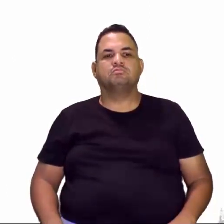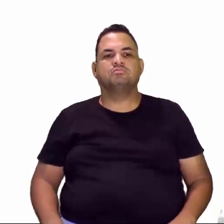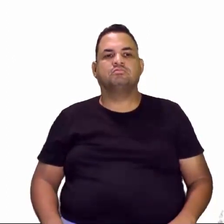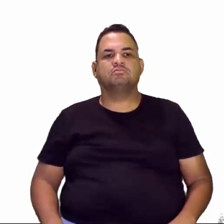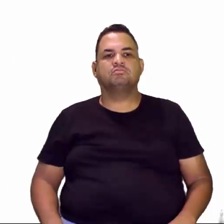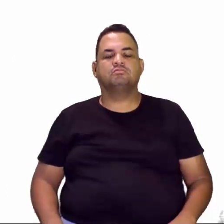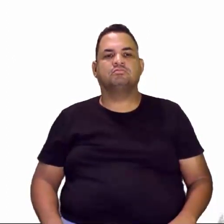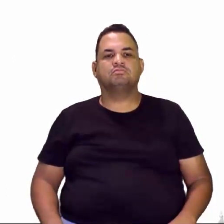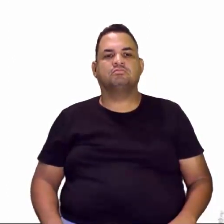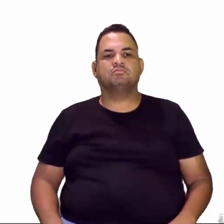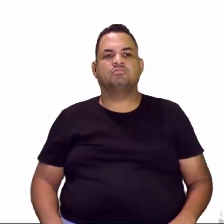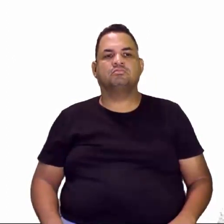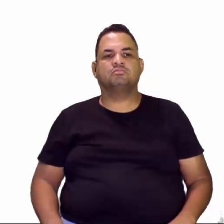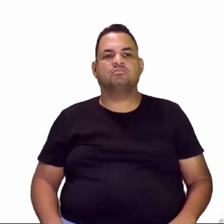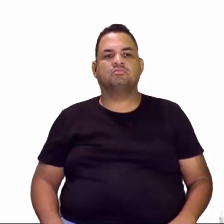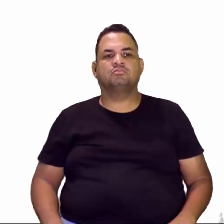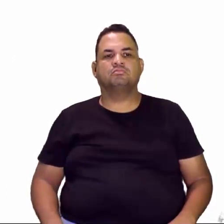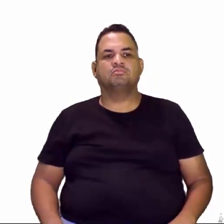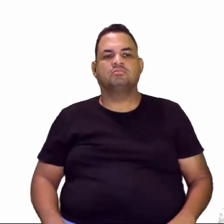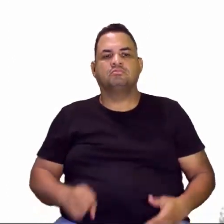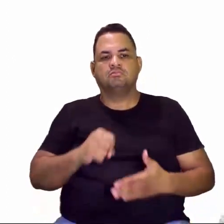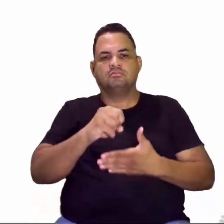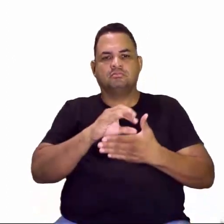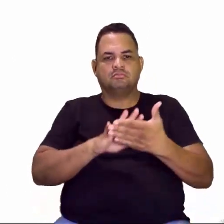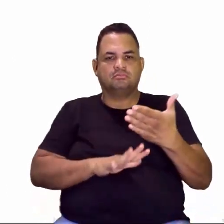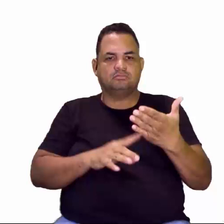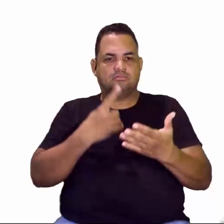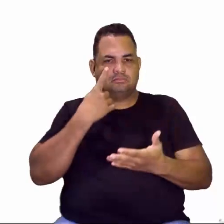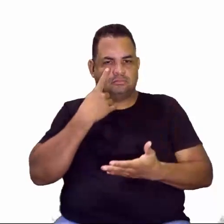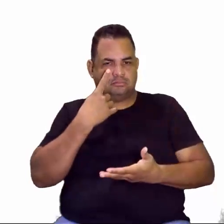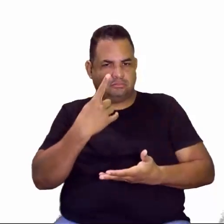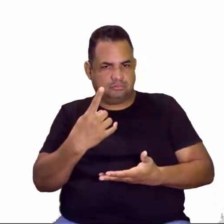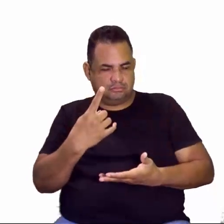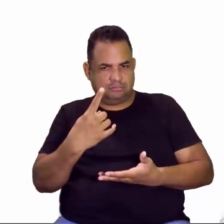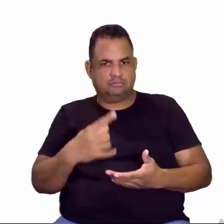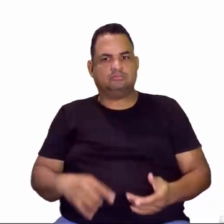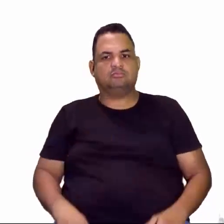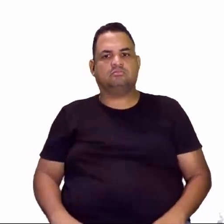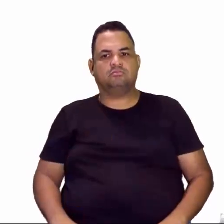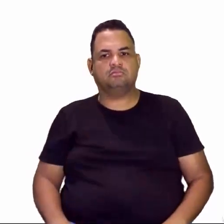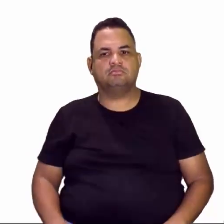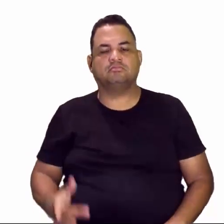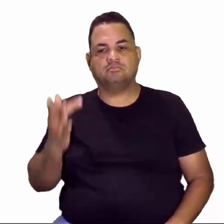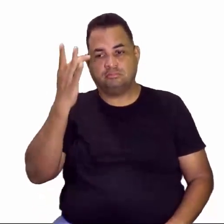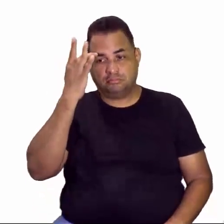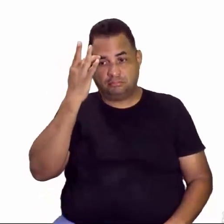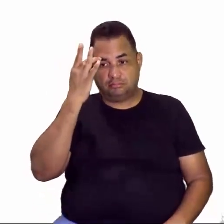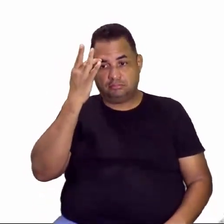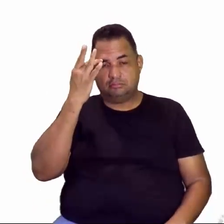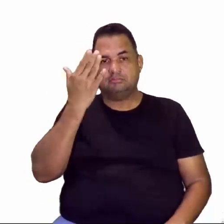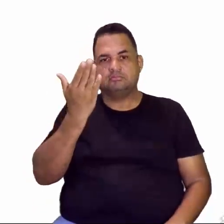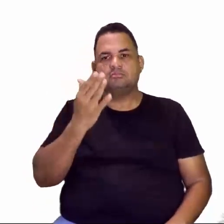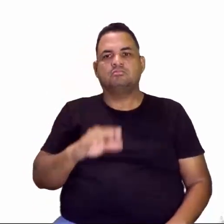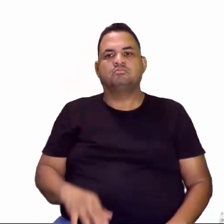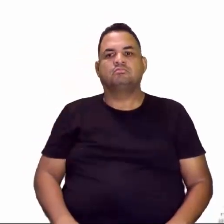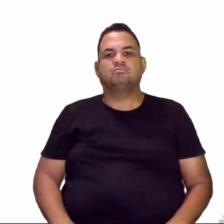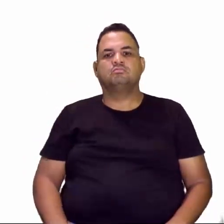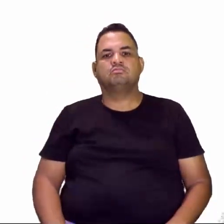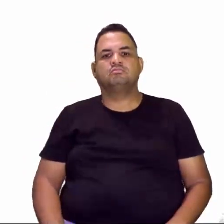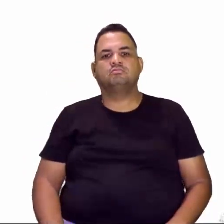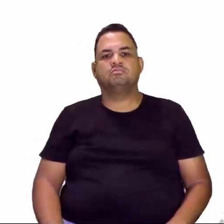Aí vem, olha só, essa questão quer que você olhe lá a fórmula que foi